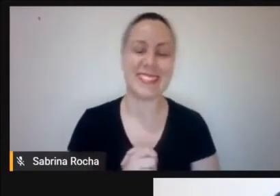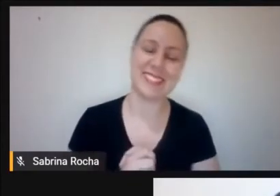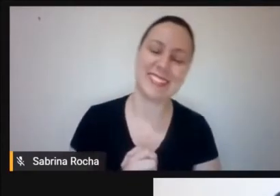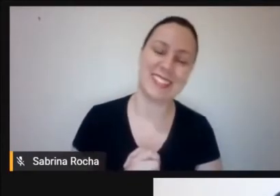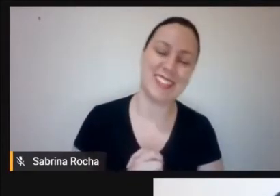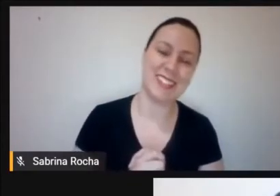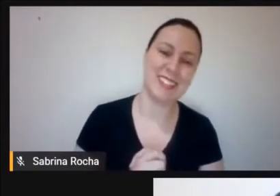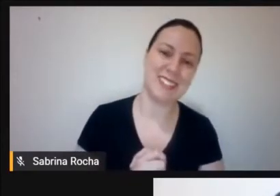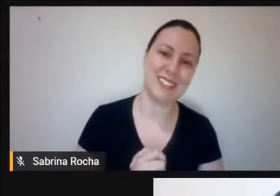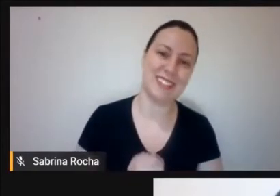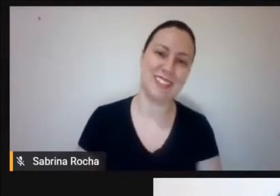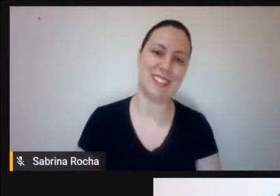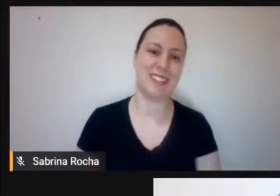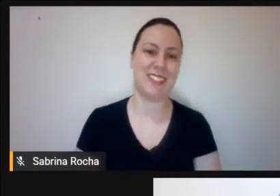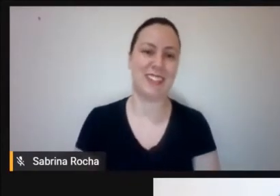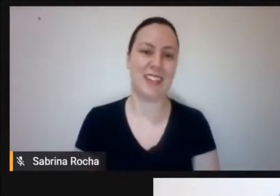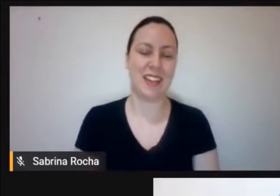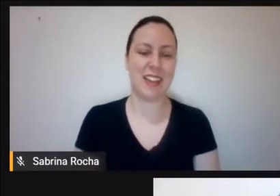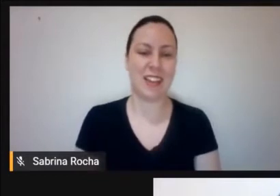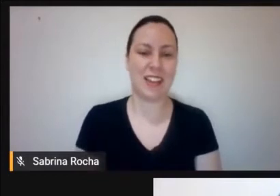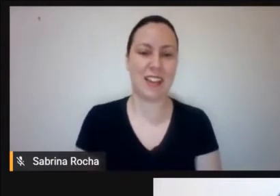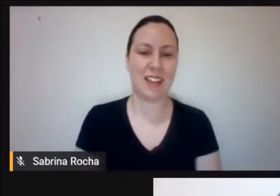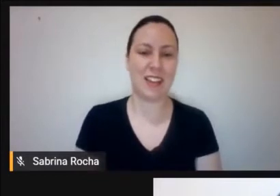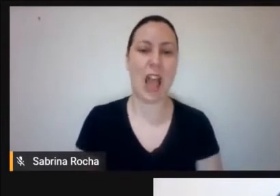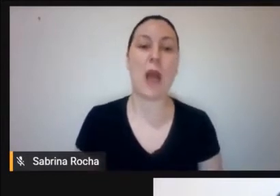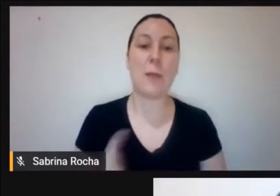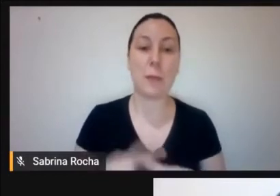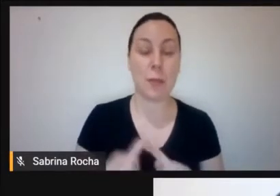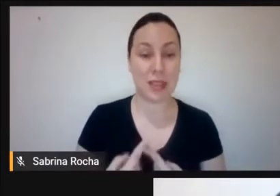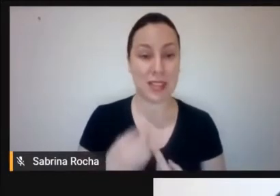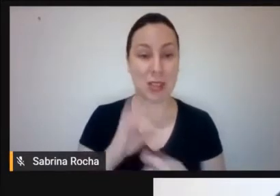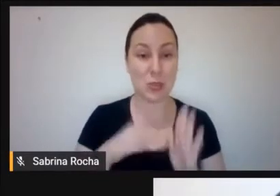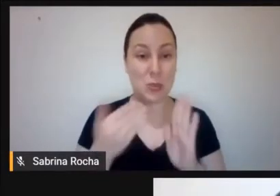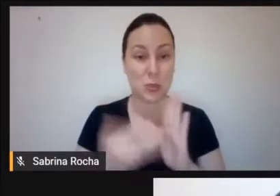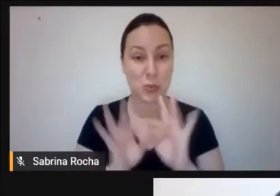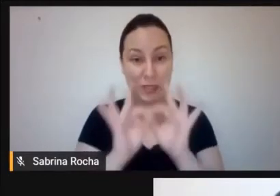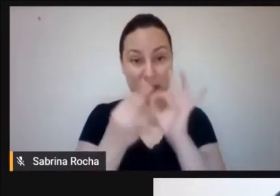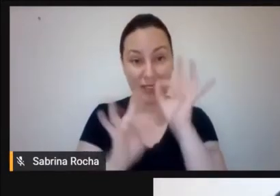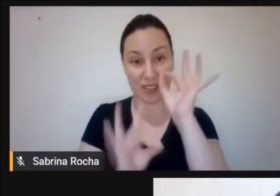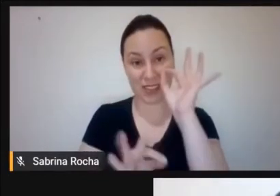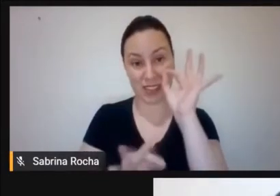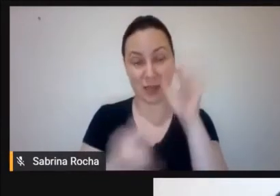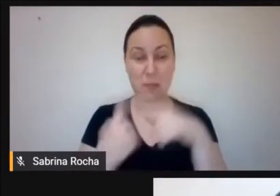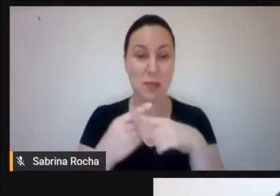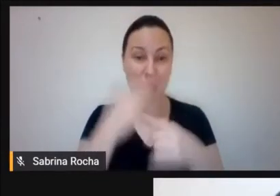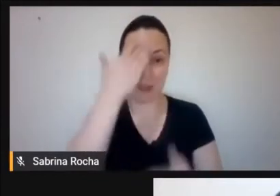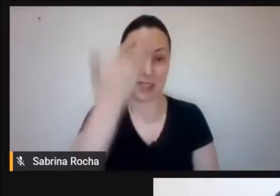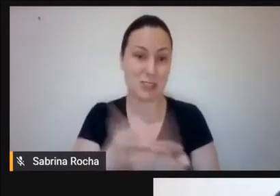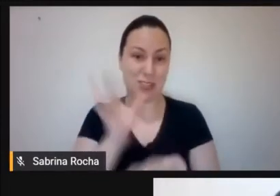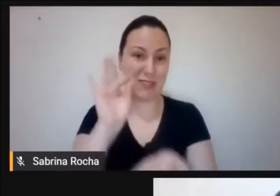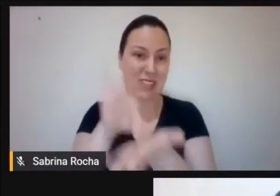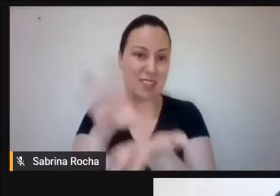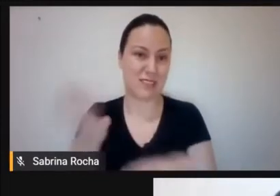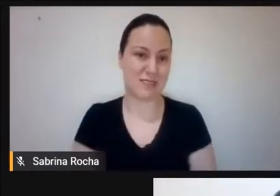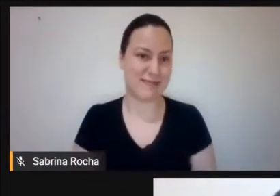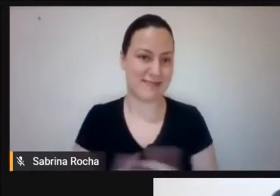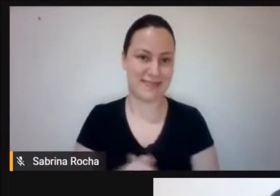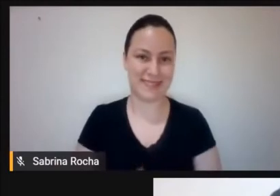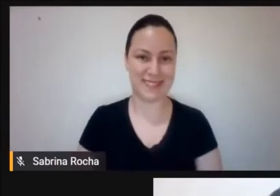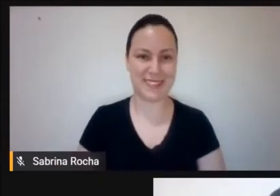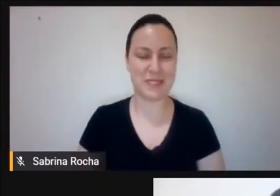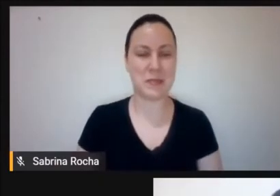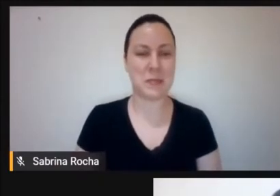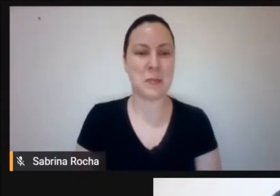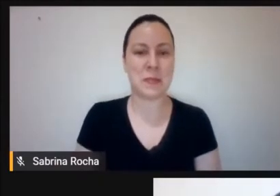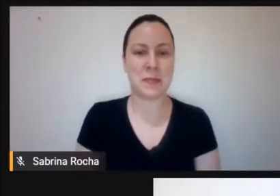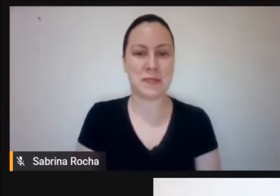exagerado. Porque dizem que tudo que a gente exagera é porque a gente não acredita mesmo. Faz sentido.